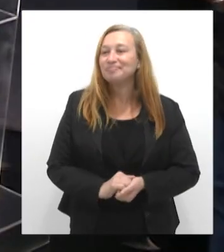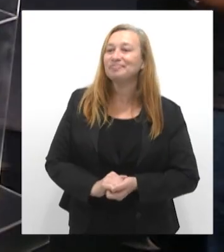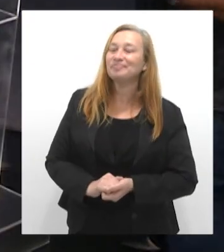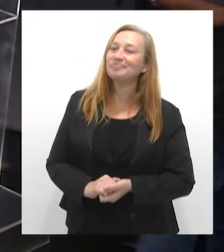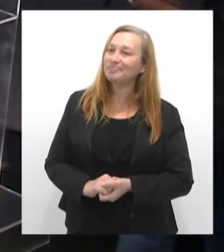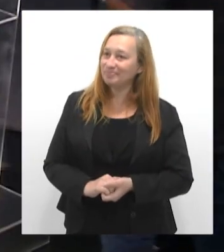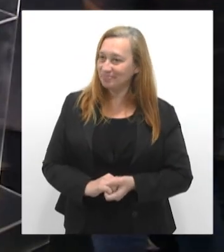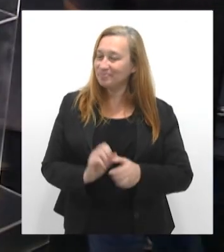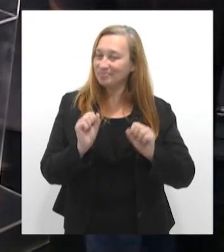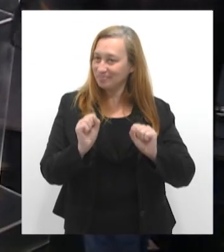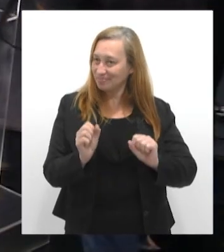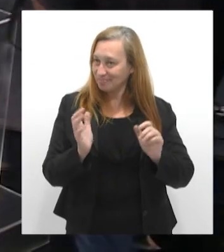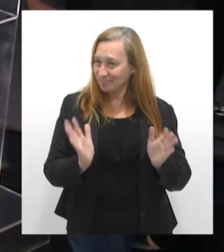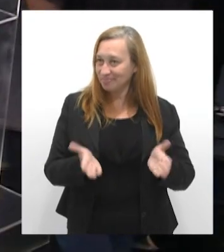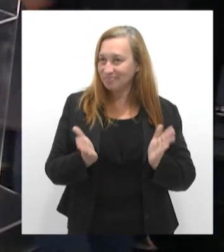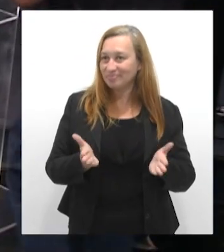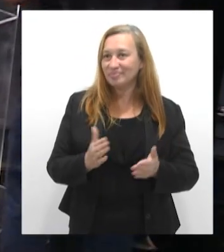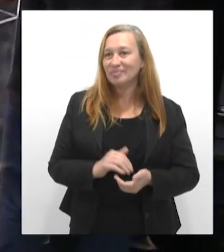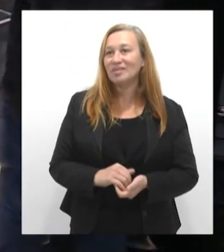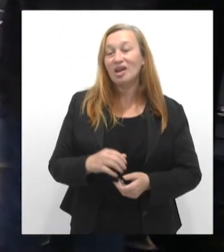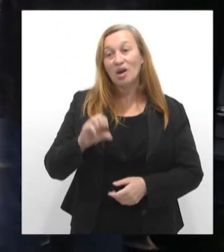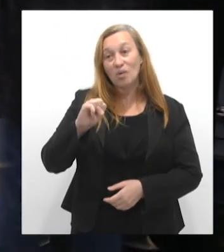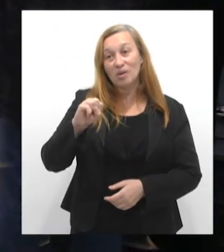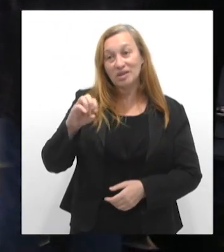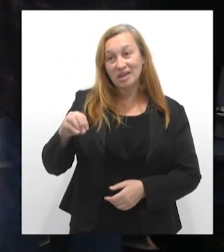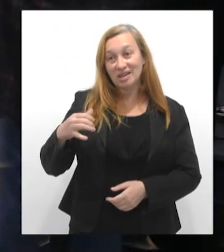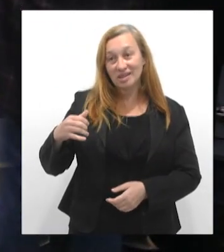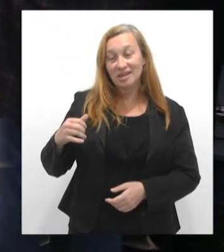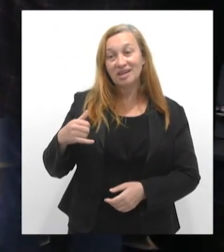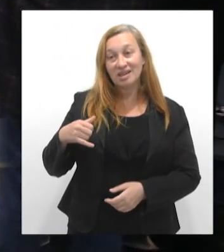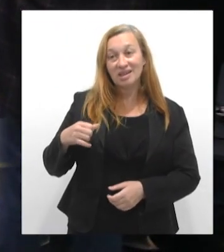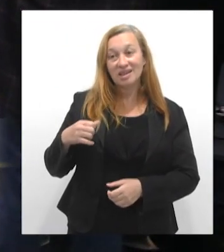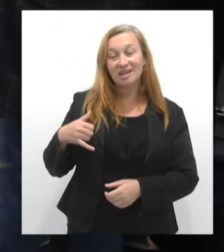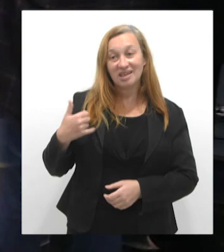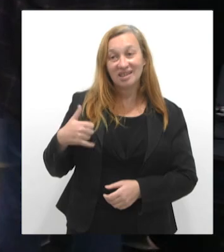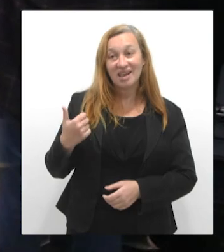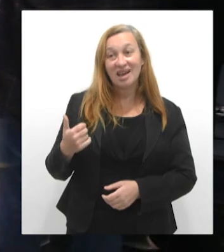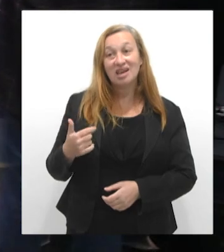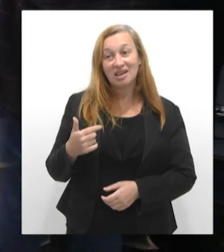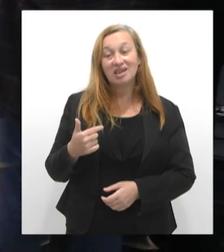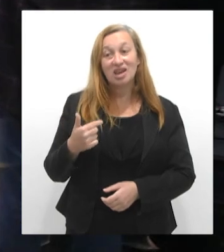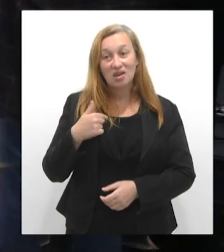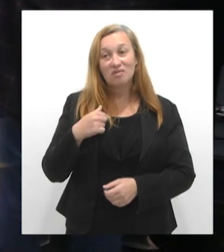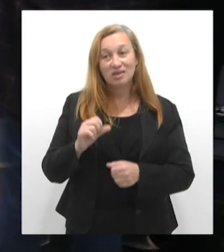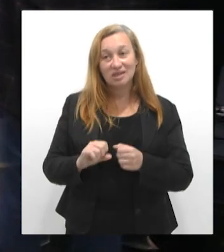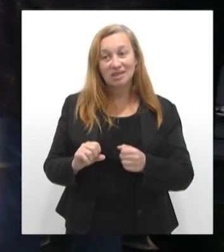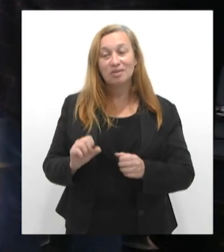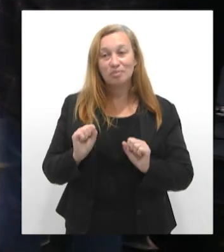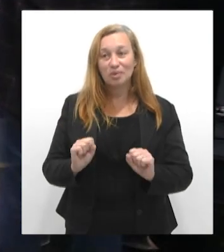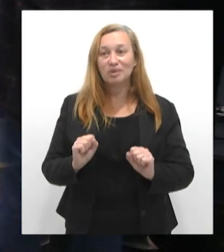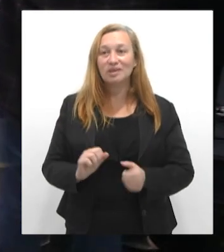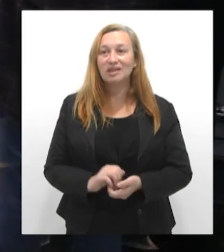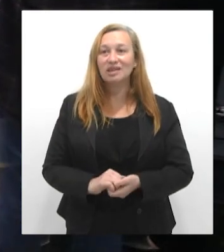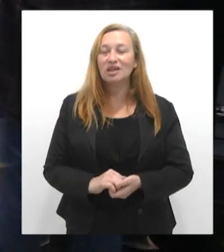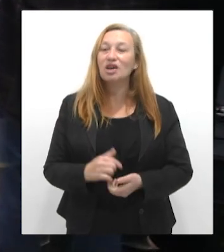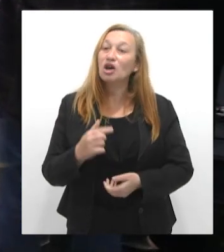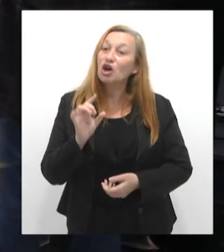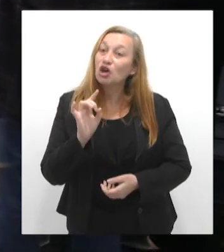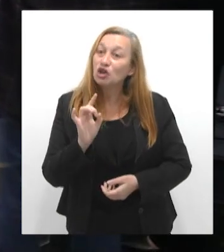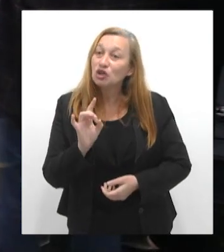Pode, hoje pode. Vai fazer 80 anos, pode tudo agora. Não, tá, mudou. Olha